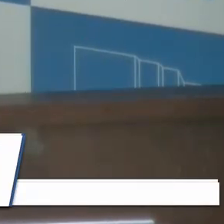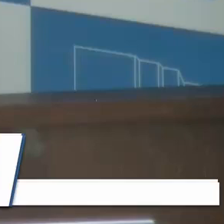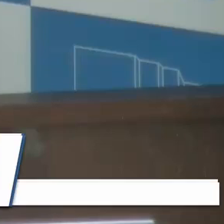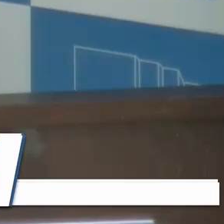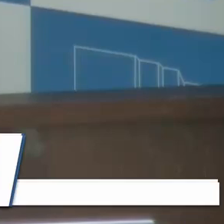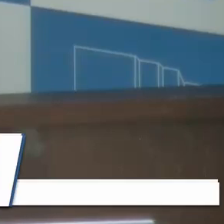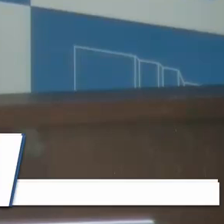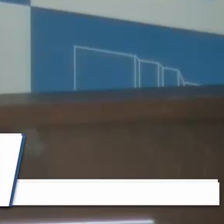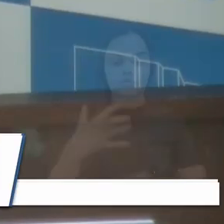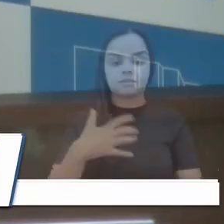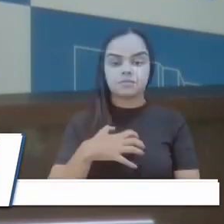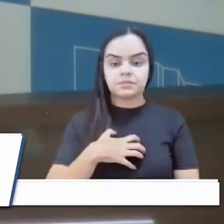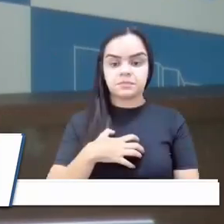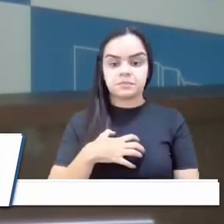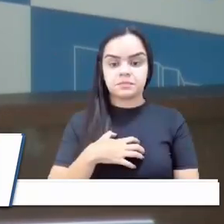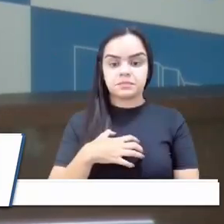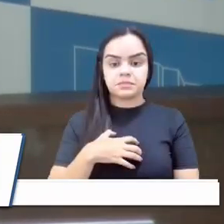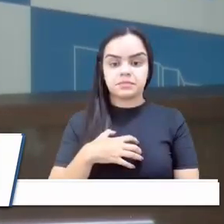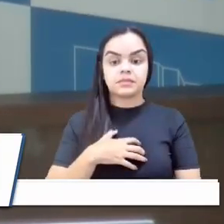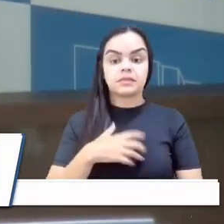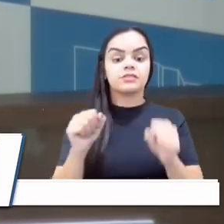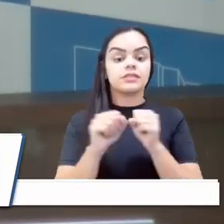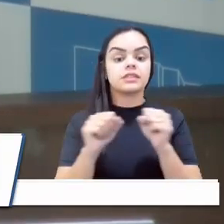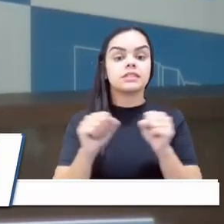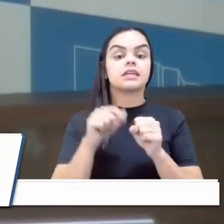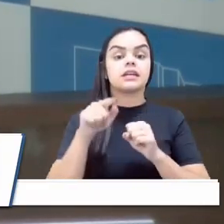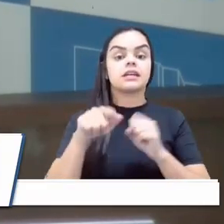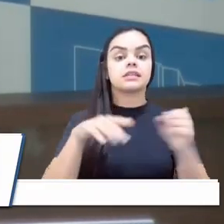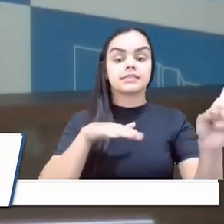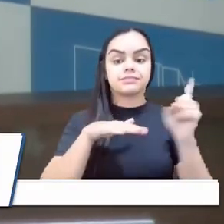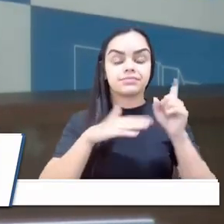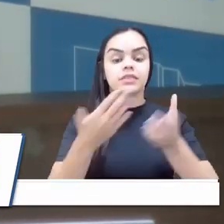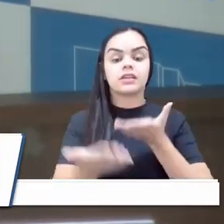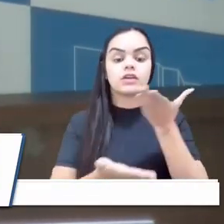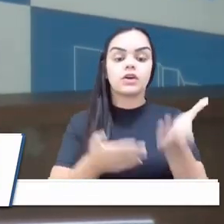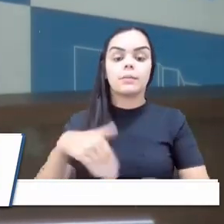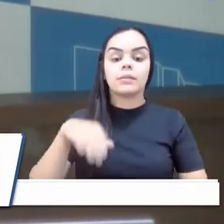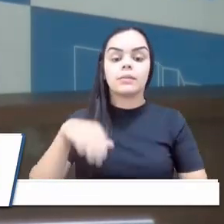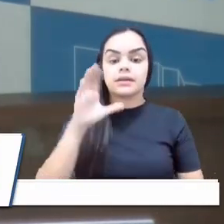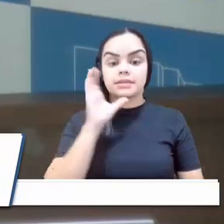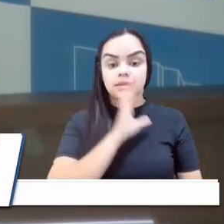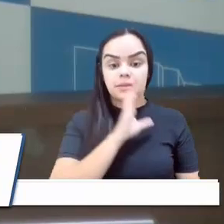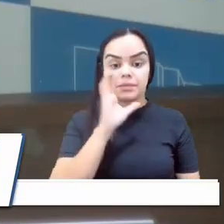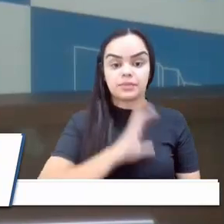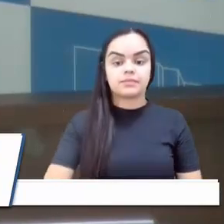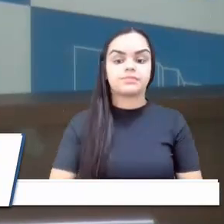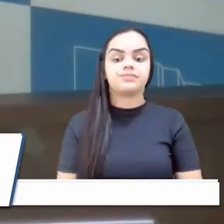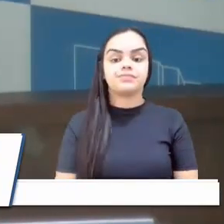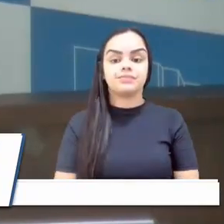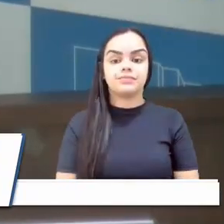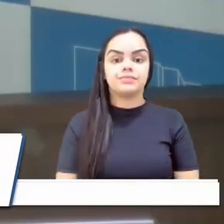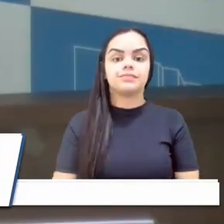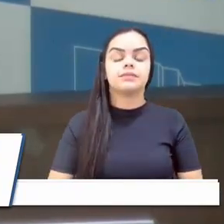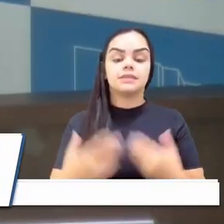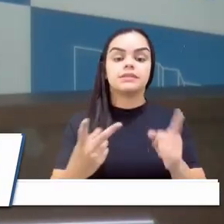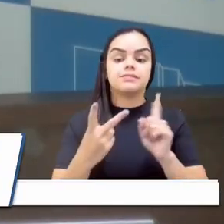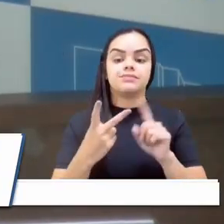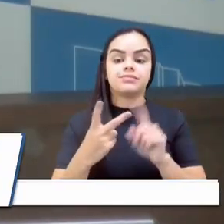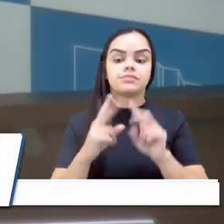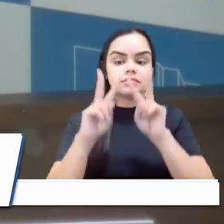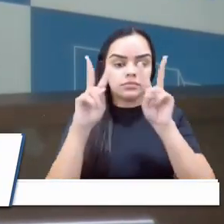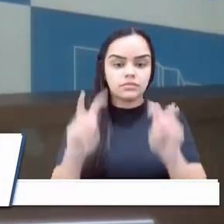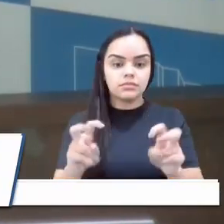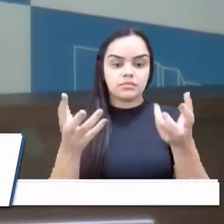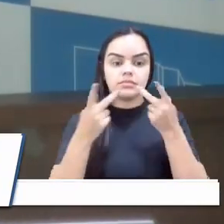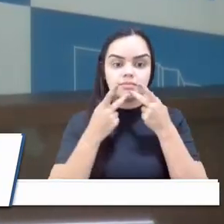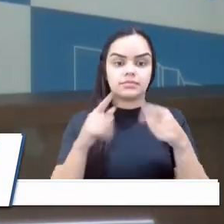maneira de fazer com que esse paciente seja atendido o mais rápido possível. Um segundo assunto que eu gostaria de falar